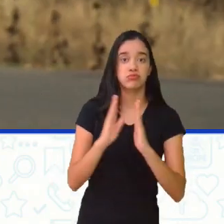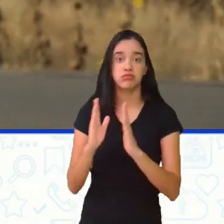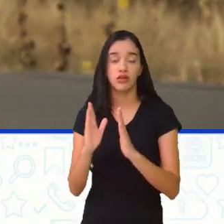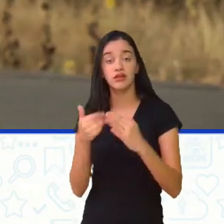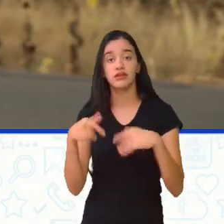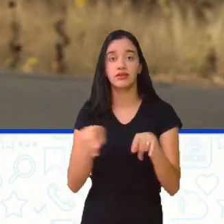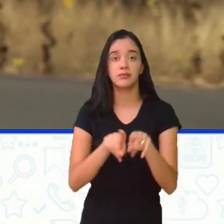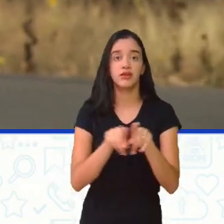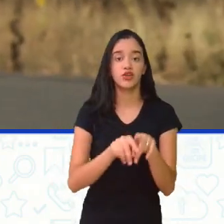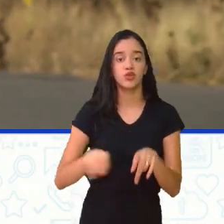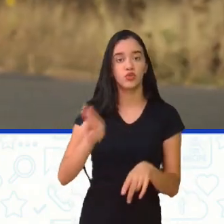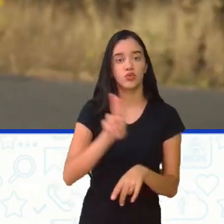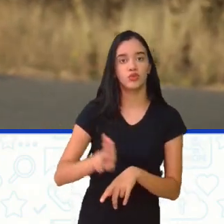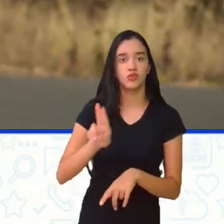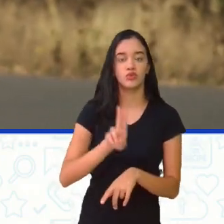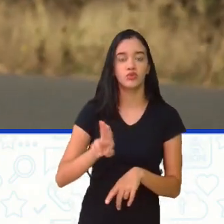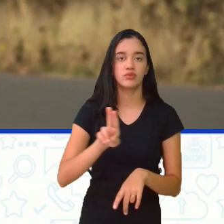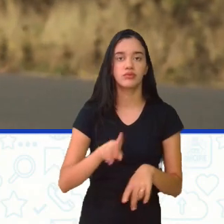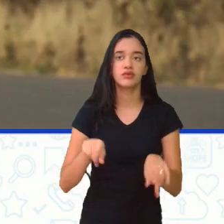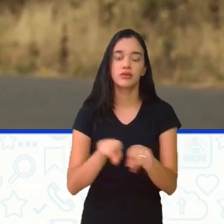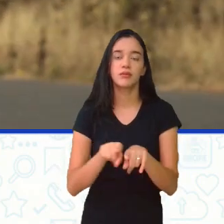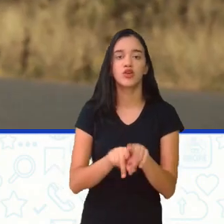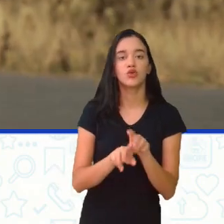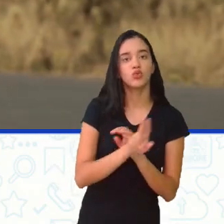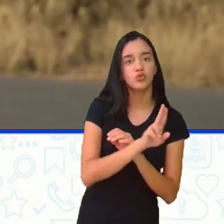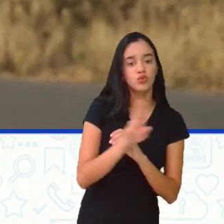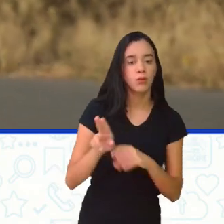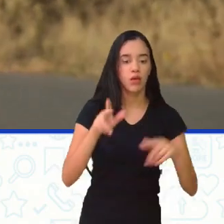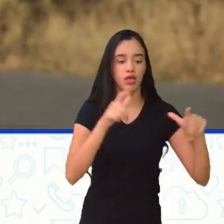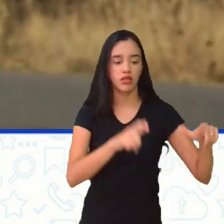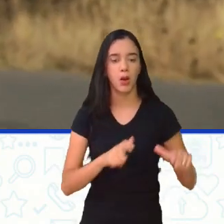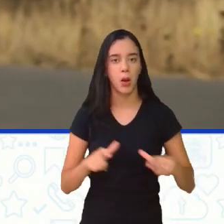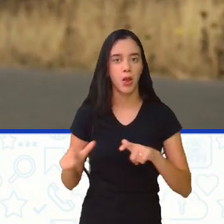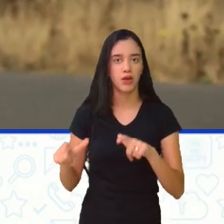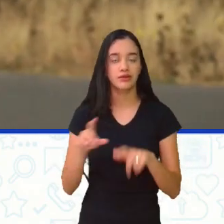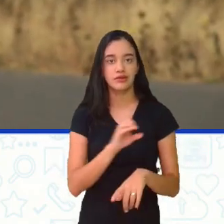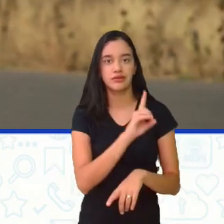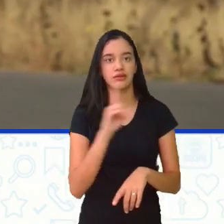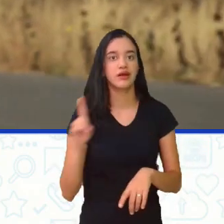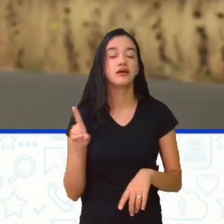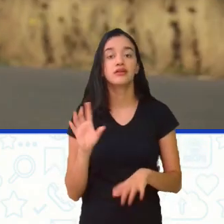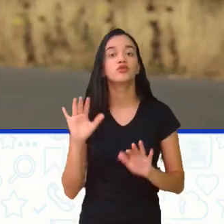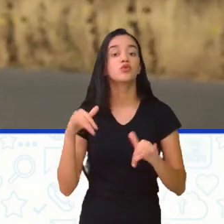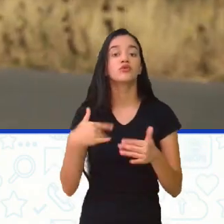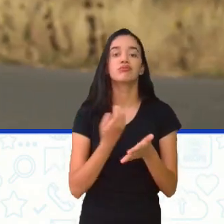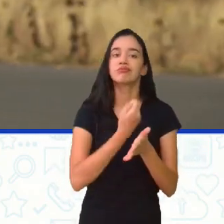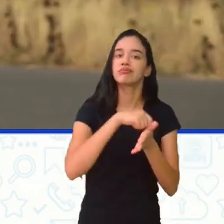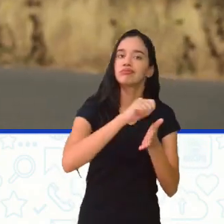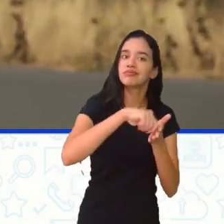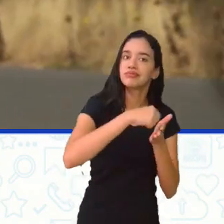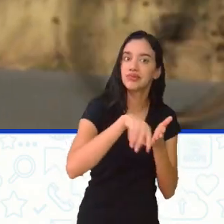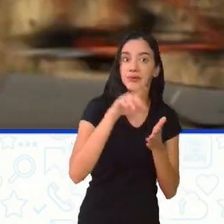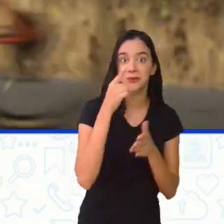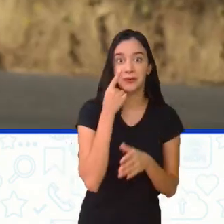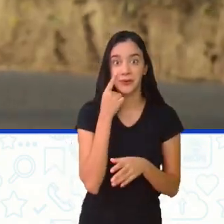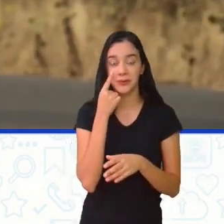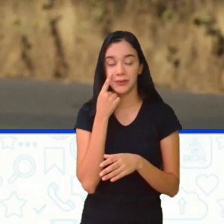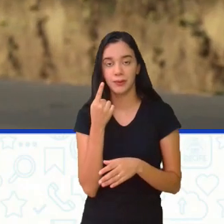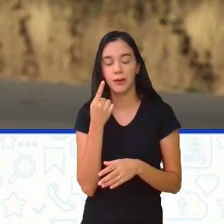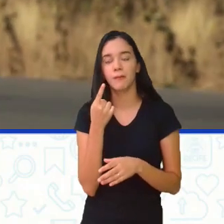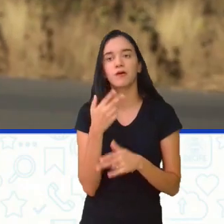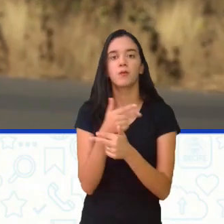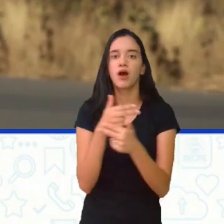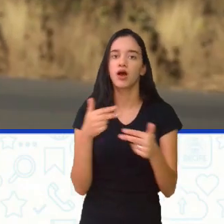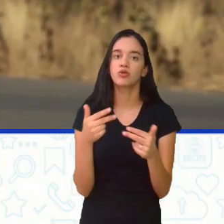Usamos também para separar o nome de localidade e data, não é? Quando estamos escrevendo aí, ó, algo, não